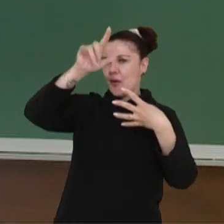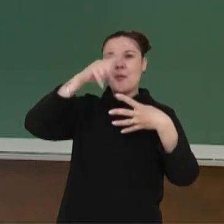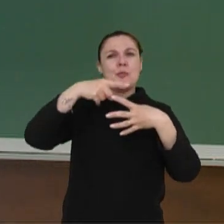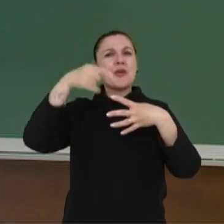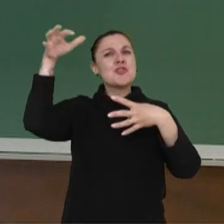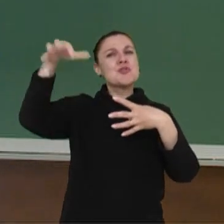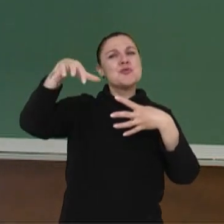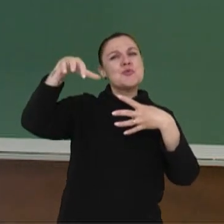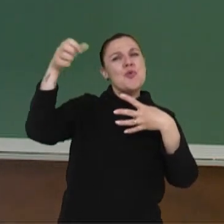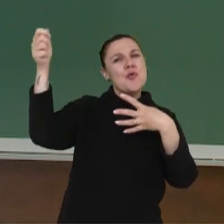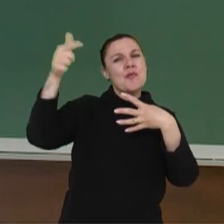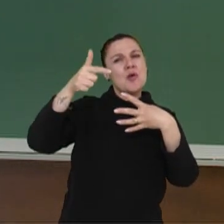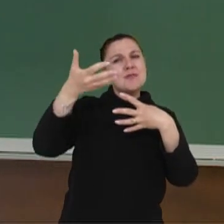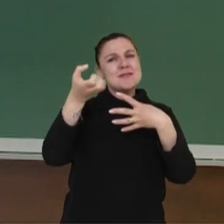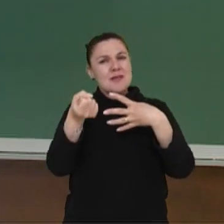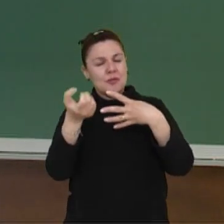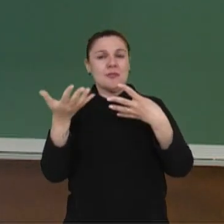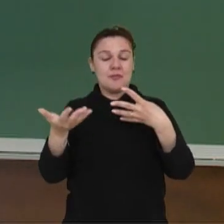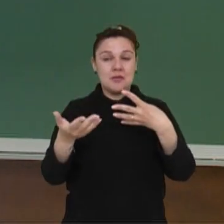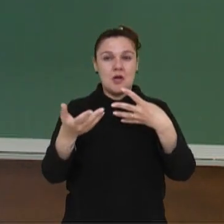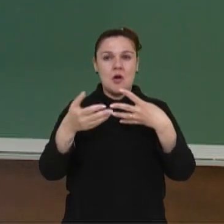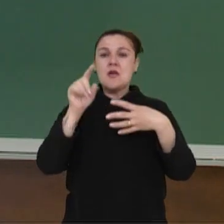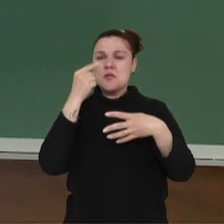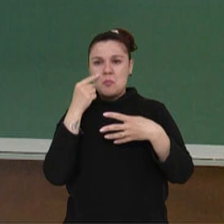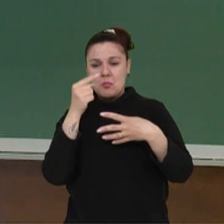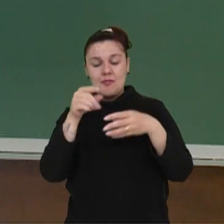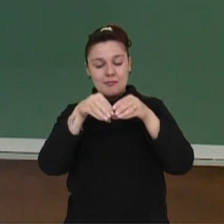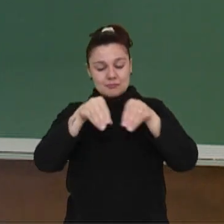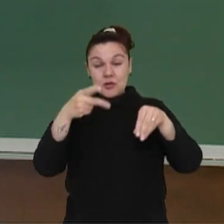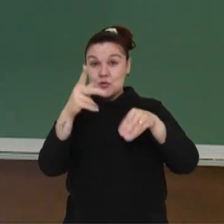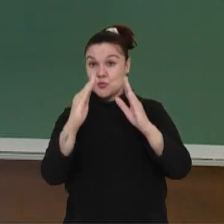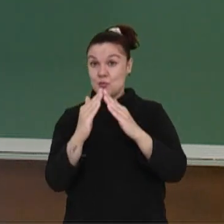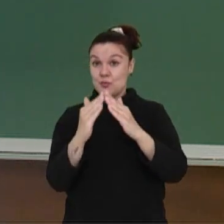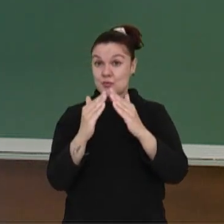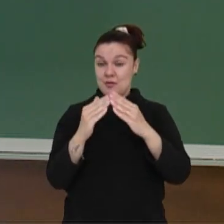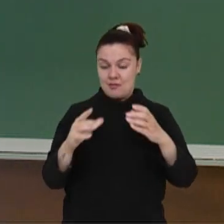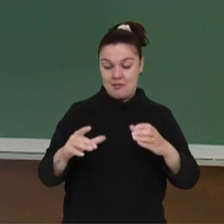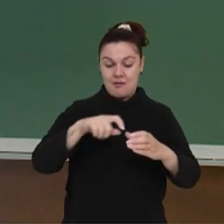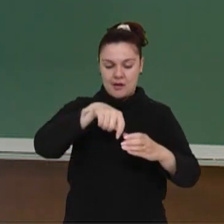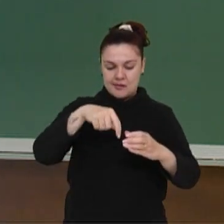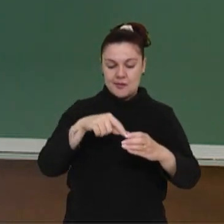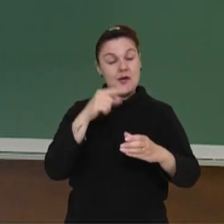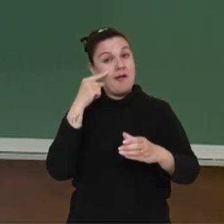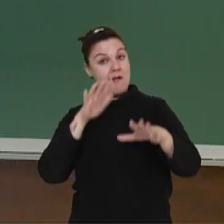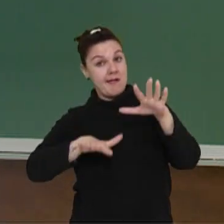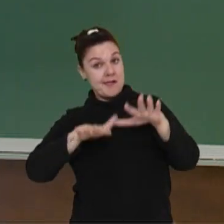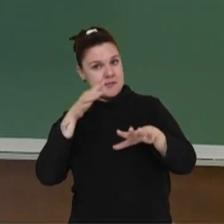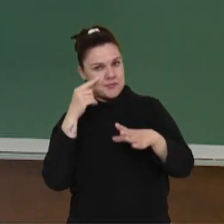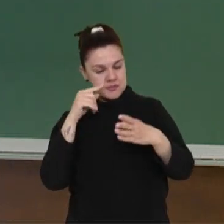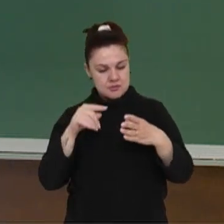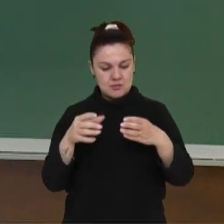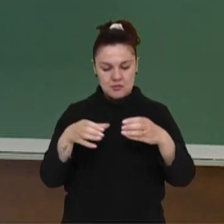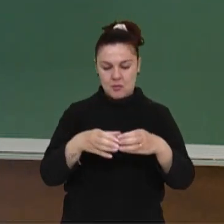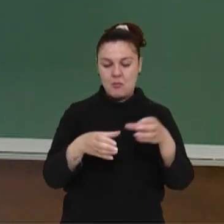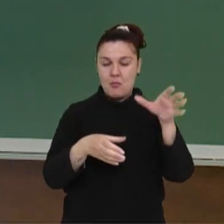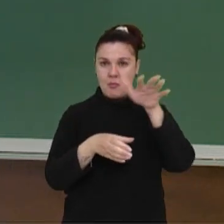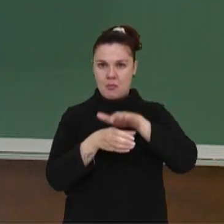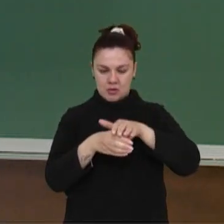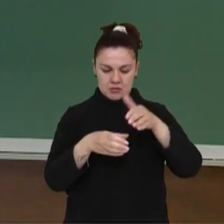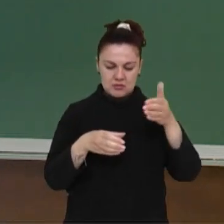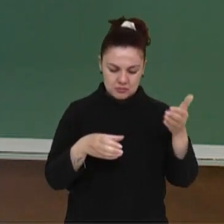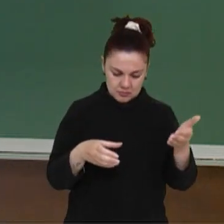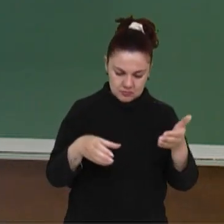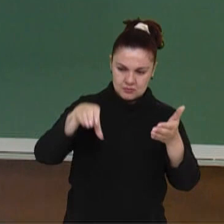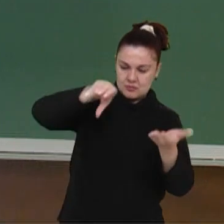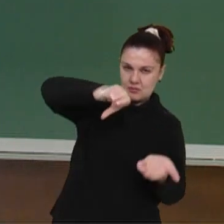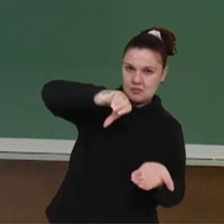de forma geral, eles absorvem a umidade do ar. Você pode ver isso no saleiro da sua casa, lá na cozinha, que às vezes você coloca dentro do potinho e você